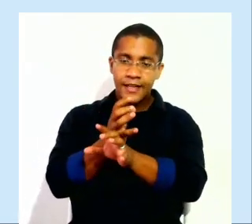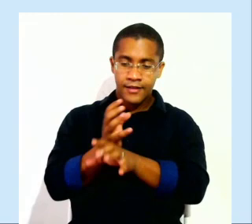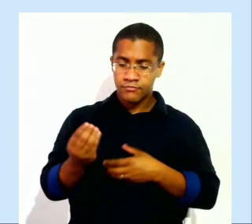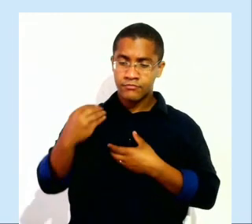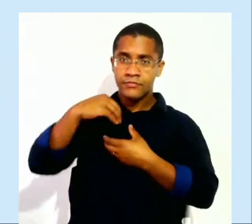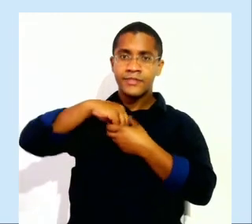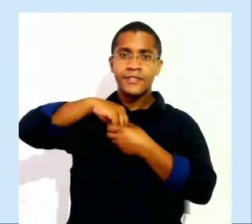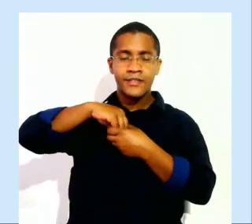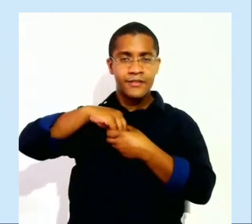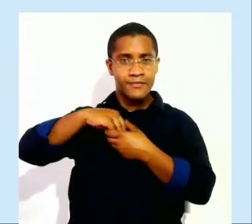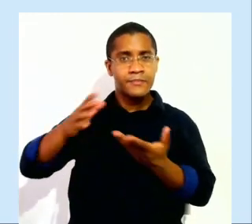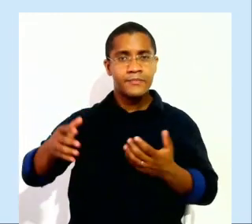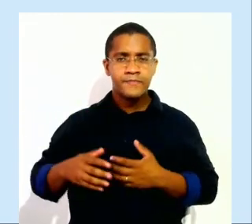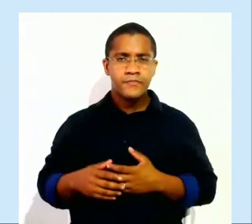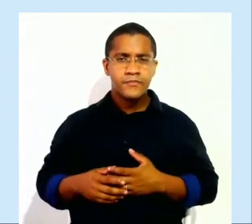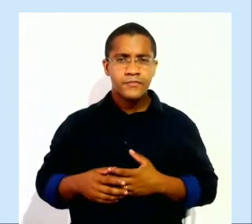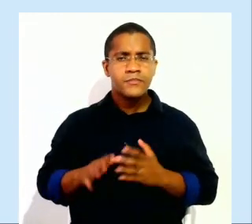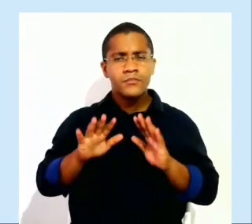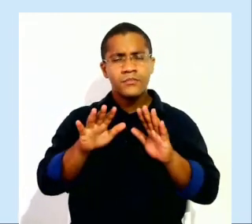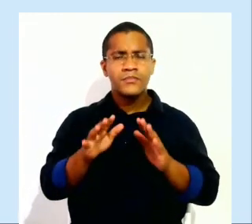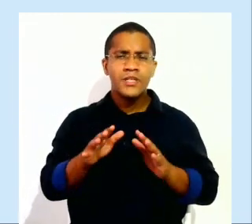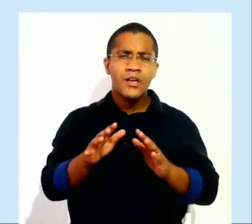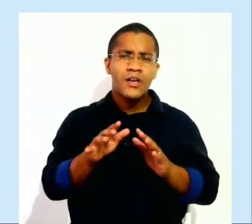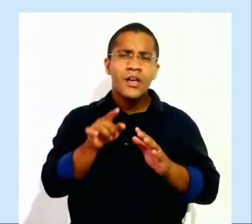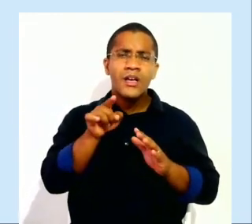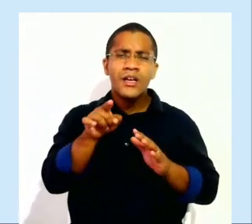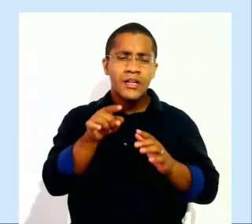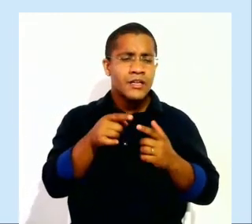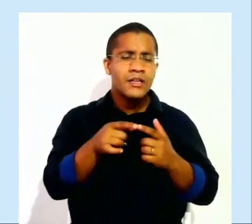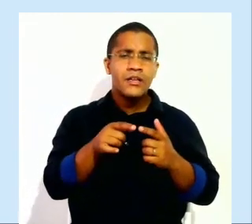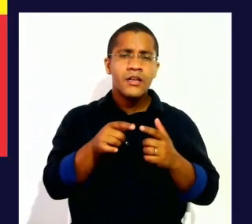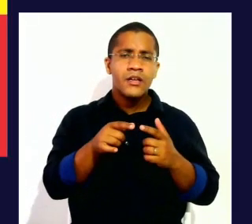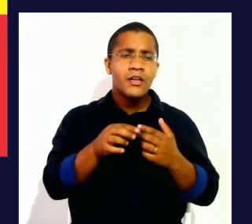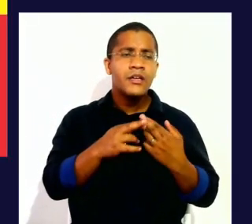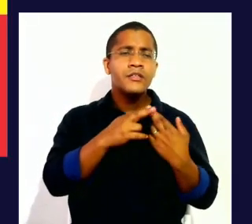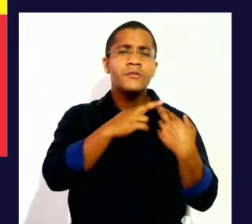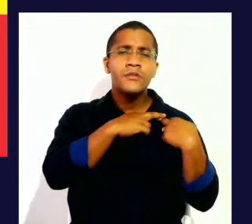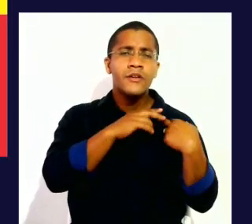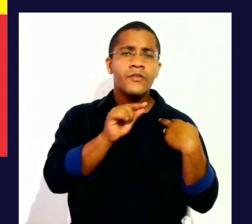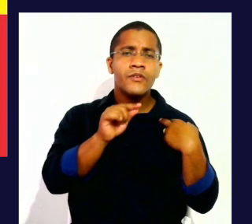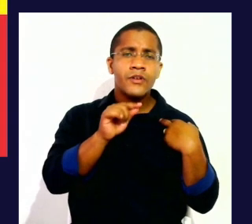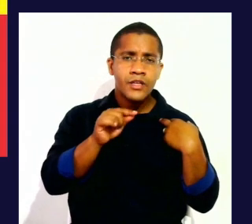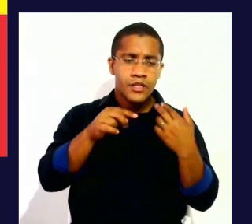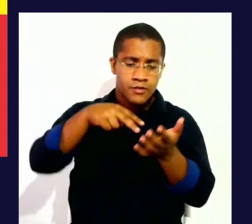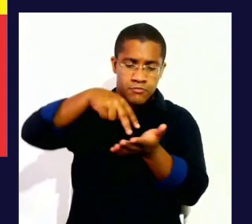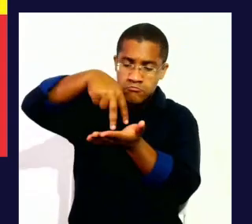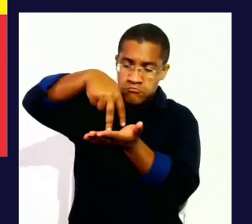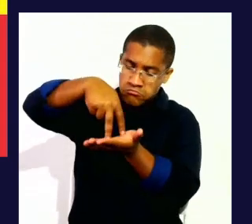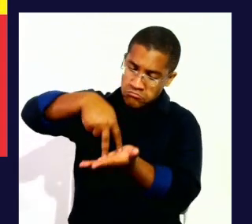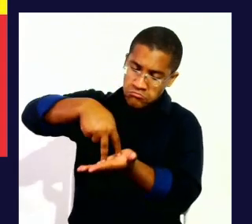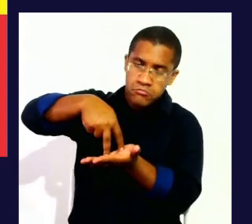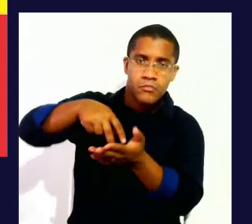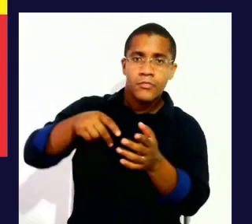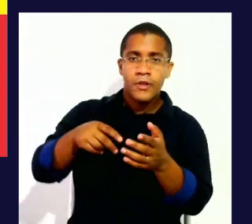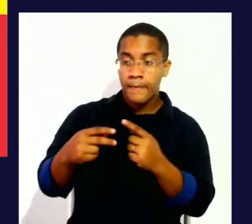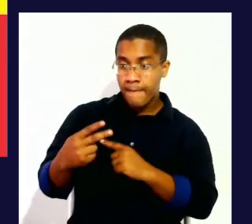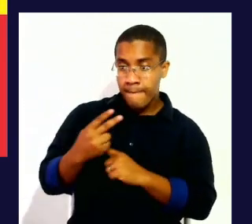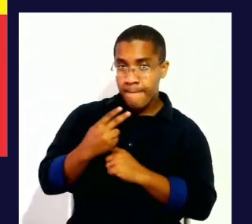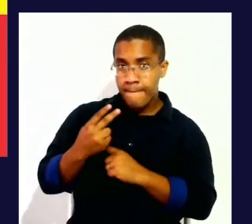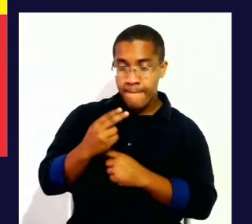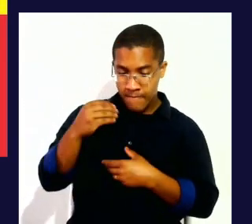interno. Na realidade, o sistema esquelético ele tem aí a função de sustentar, proteger os